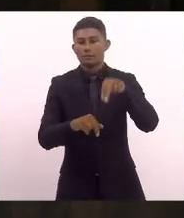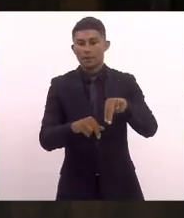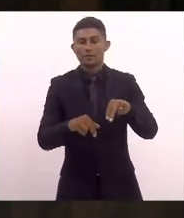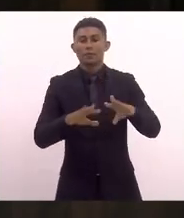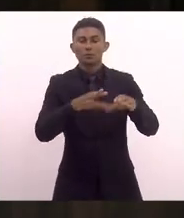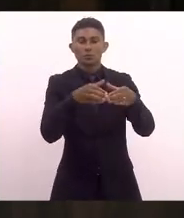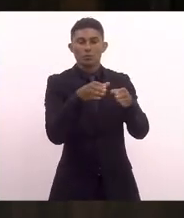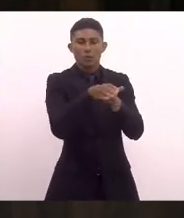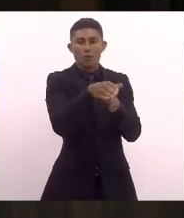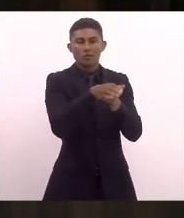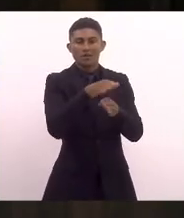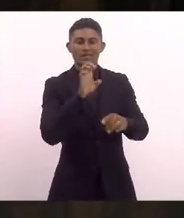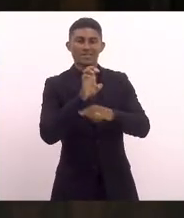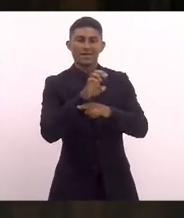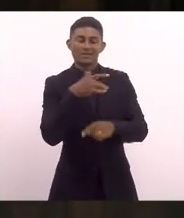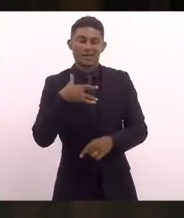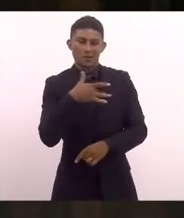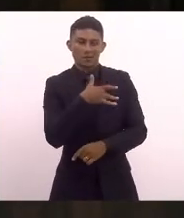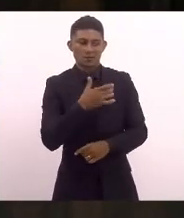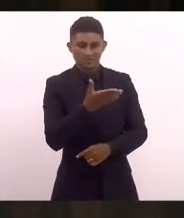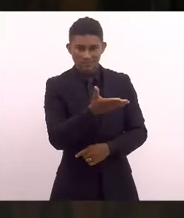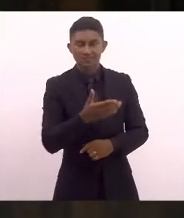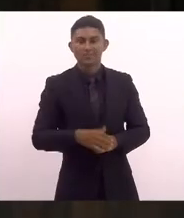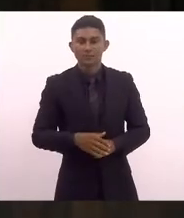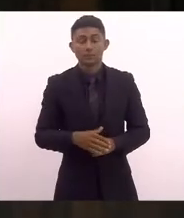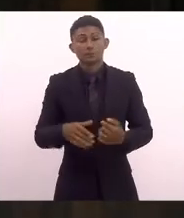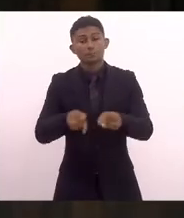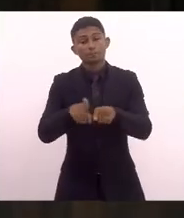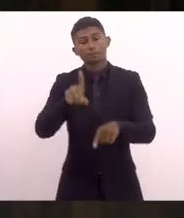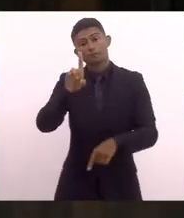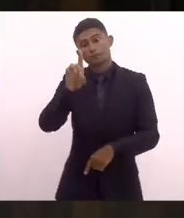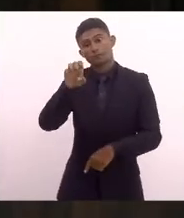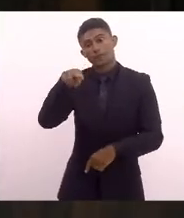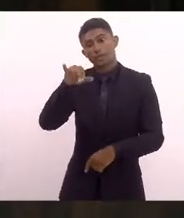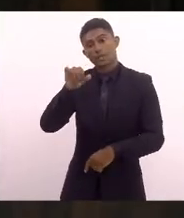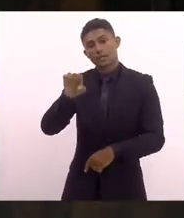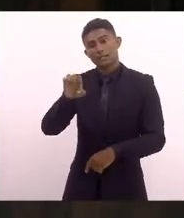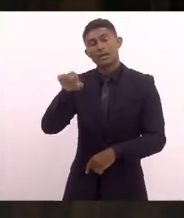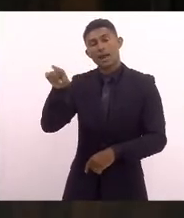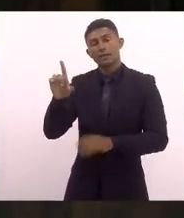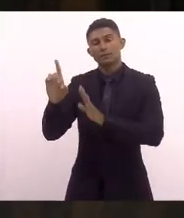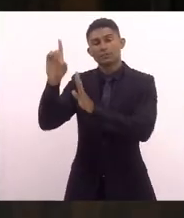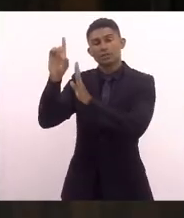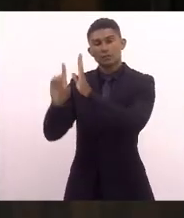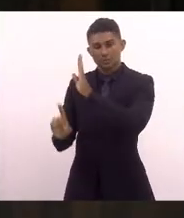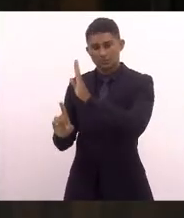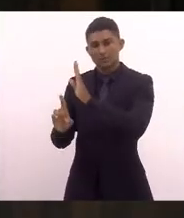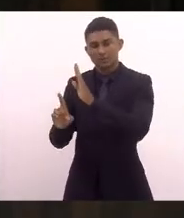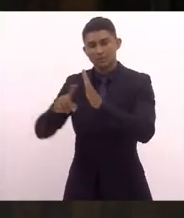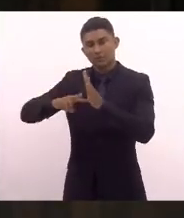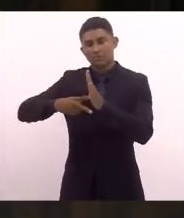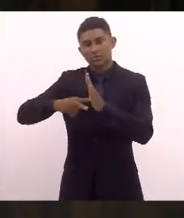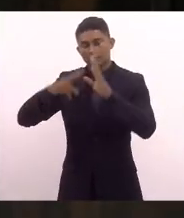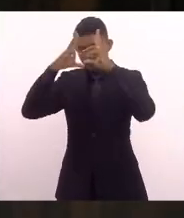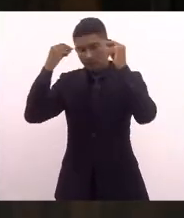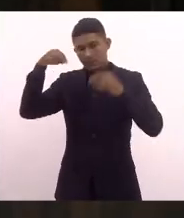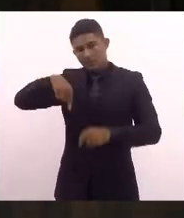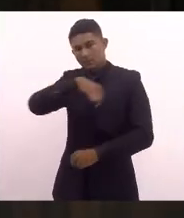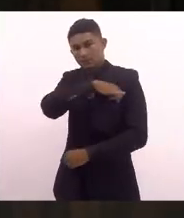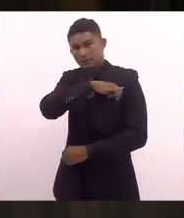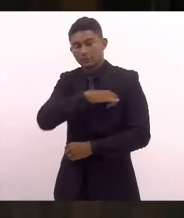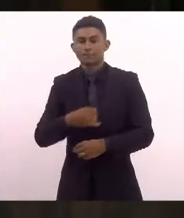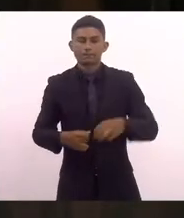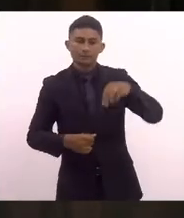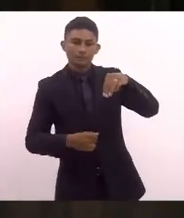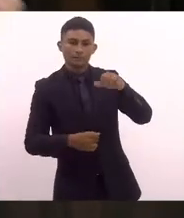Saúde. Conselheira Estadual de Saúde. Denise Rezende Sanches, diretora do Sindicato dos Enfermeiros do Rio de Janeiro.